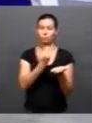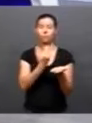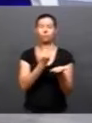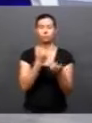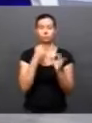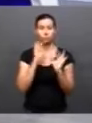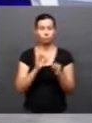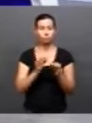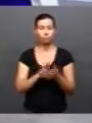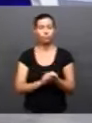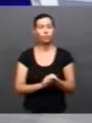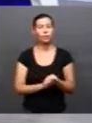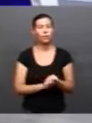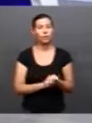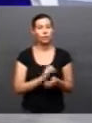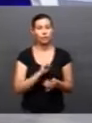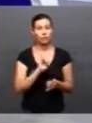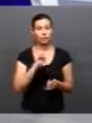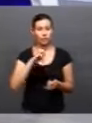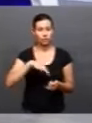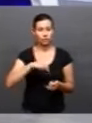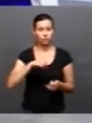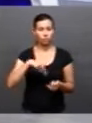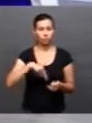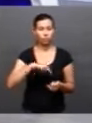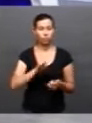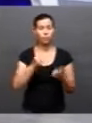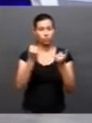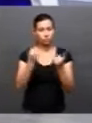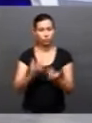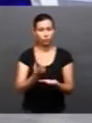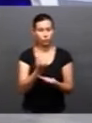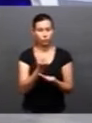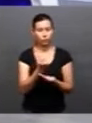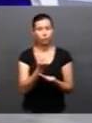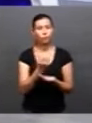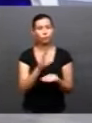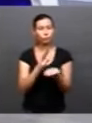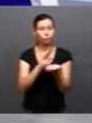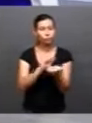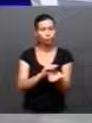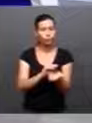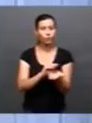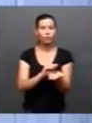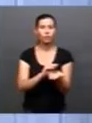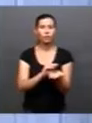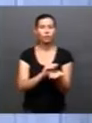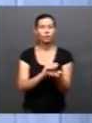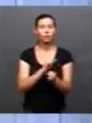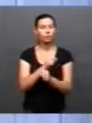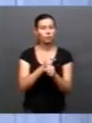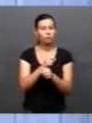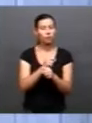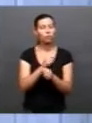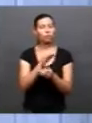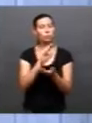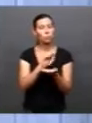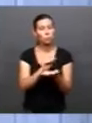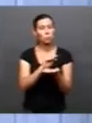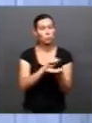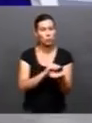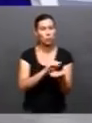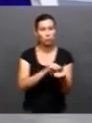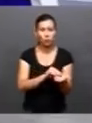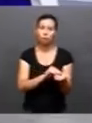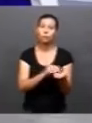evento, falta dinheiro e o caixa mingua cada vez mais. Como é que você vê o futuro dessas